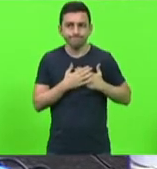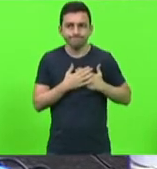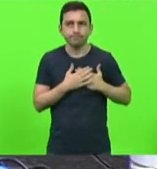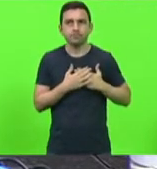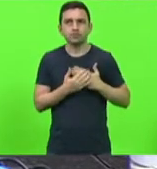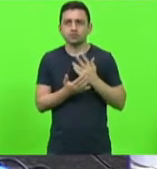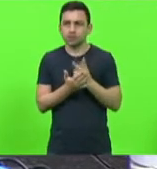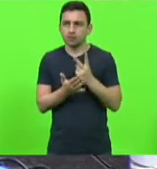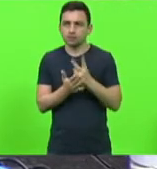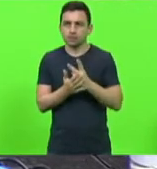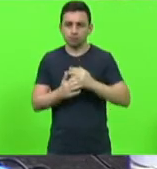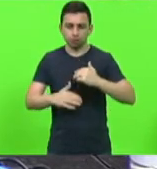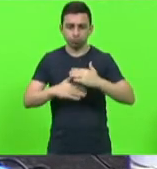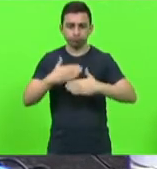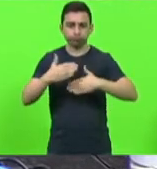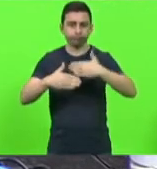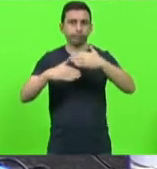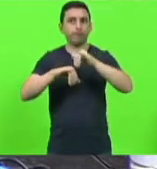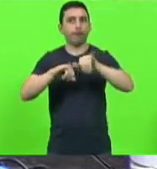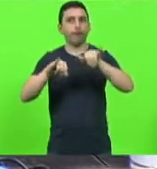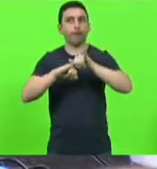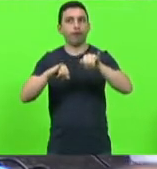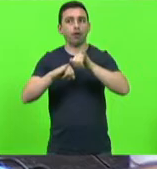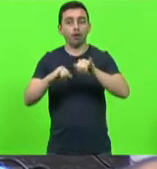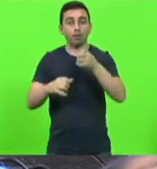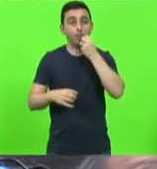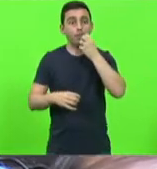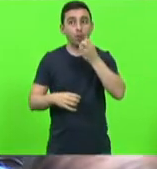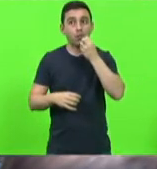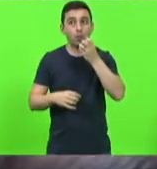está melhorando muito. Nós estamos com uma condição